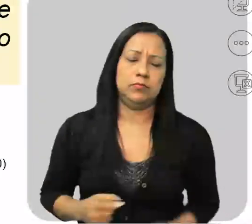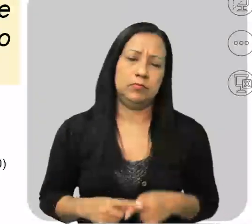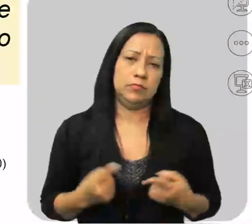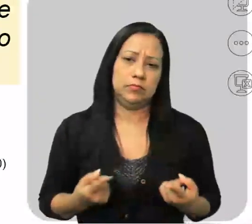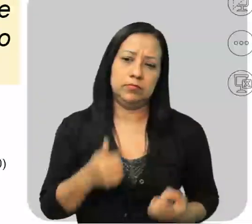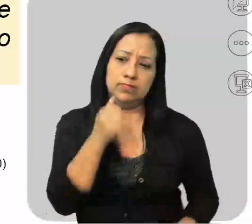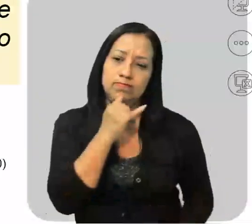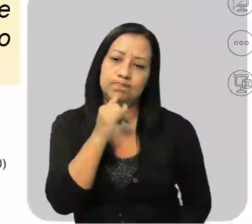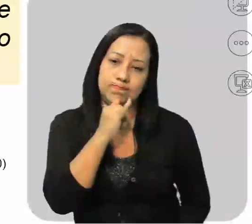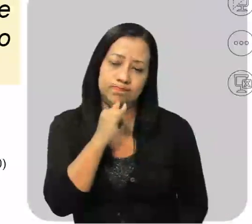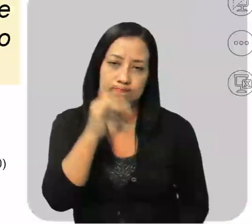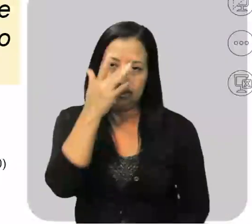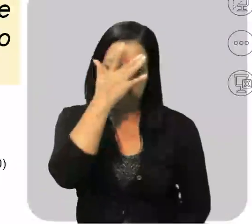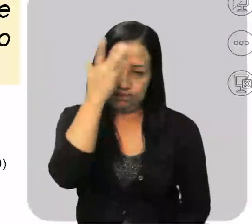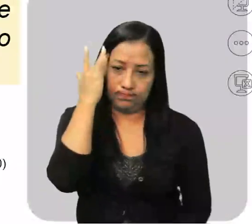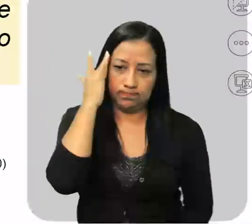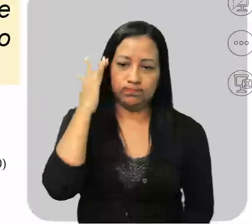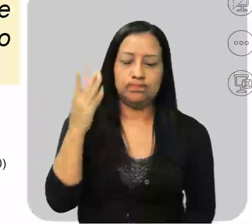falei para vocês,